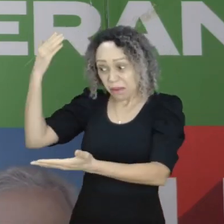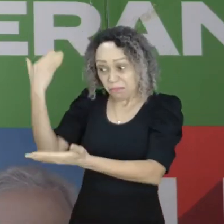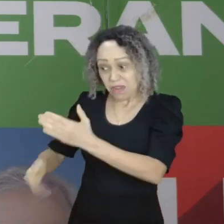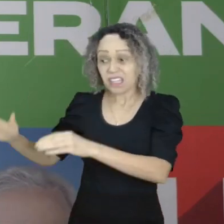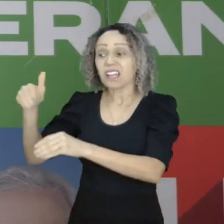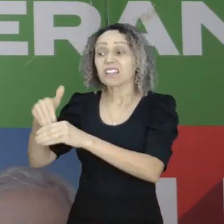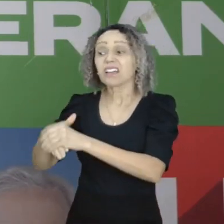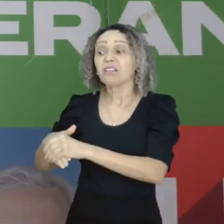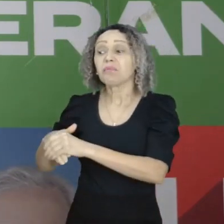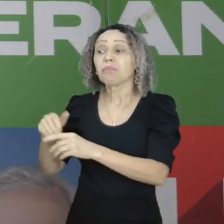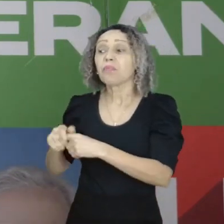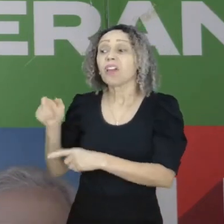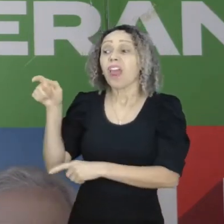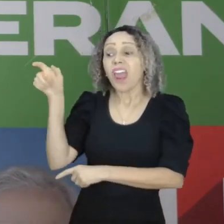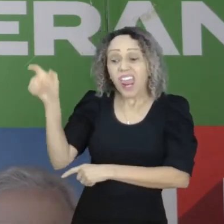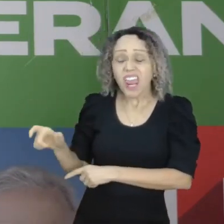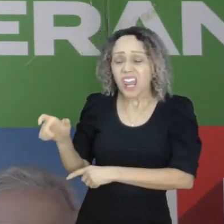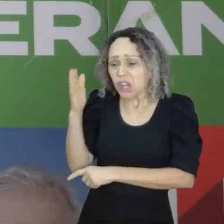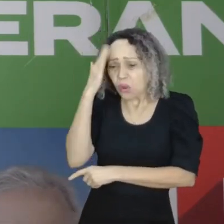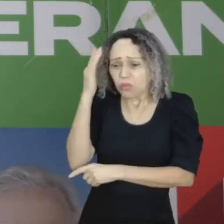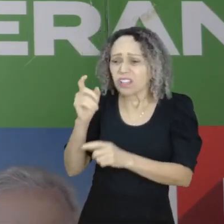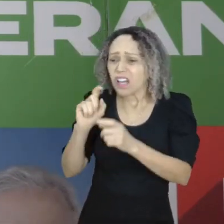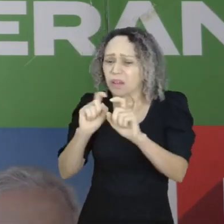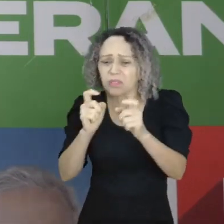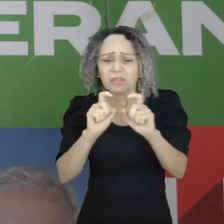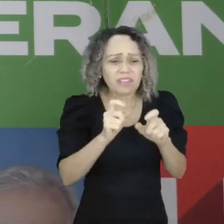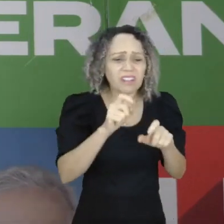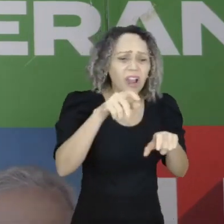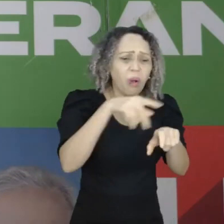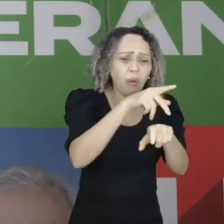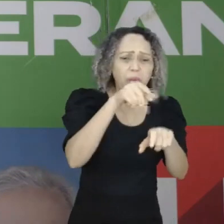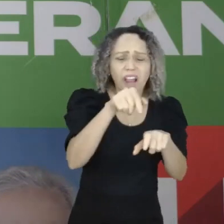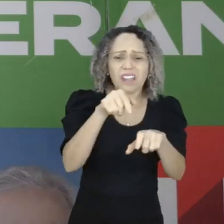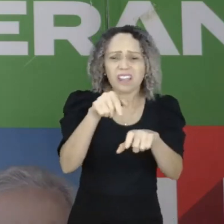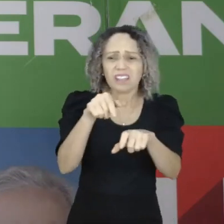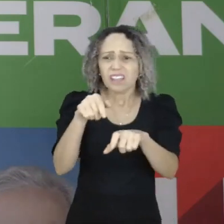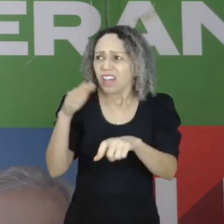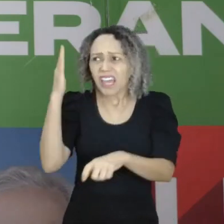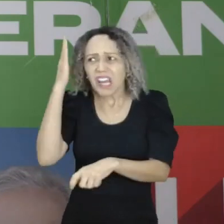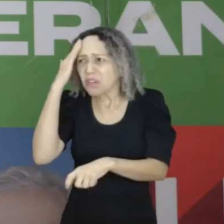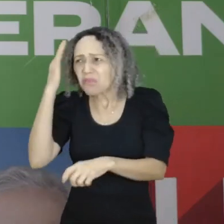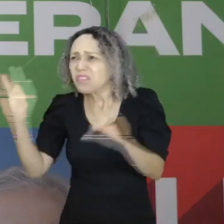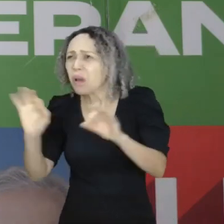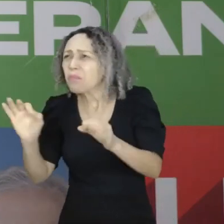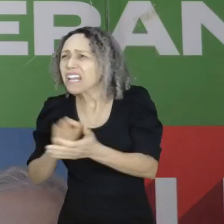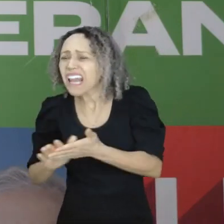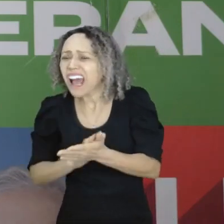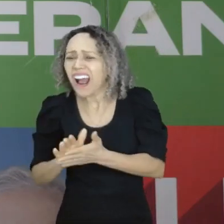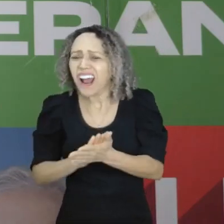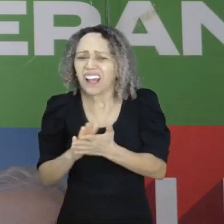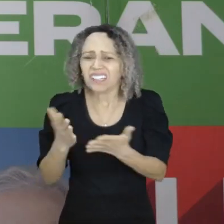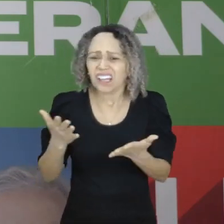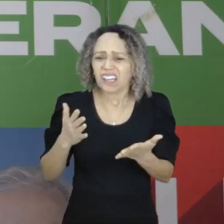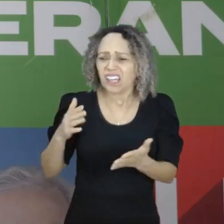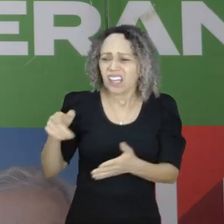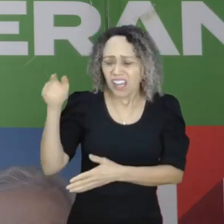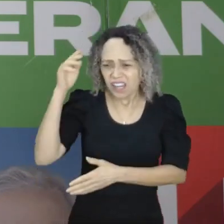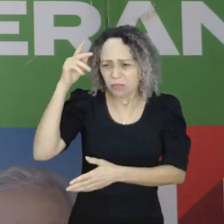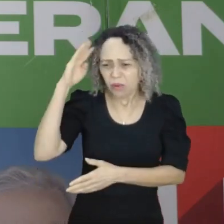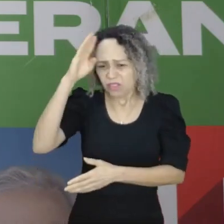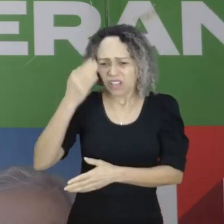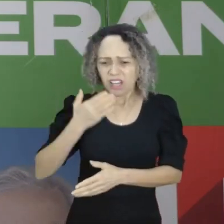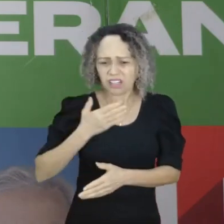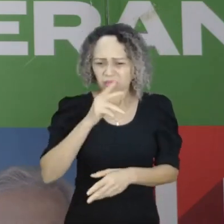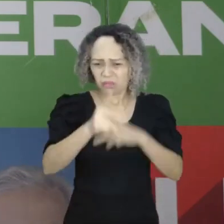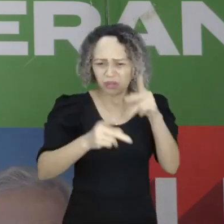como governar. Porque ele não entende de povo. Porque ele não gosta, ele nunca se reuniu com o movimento sindical, ele nunca se reuniu